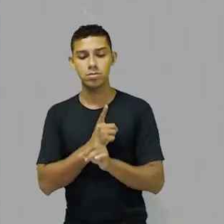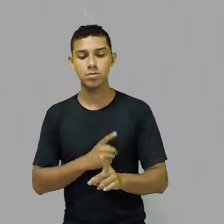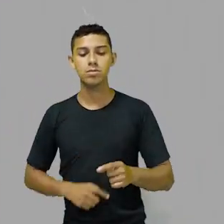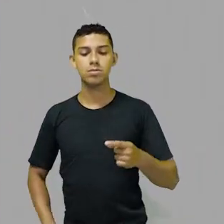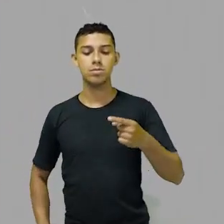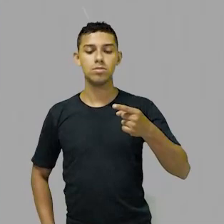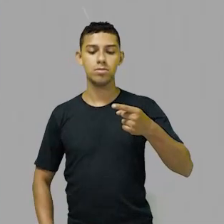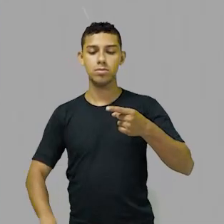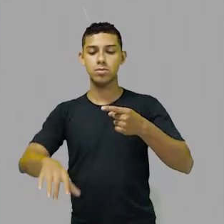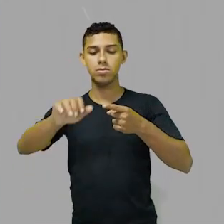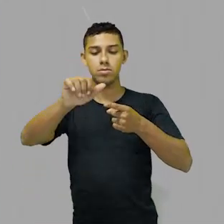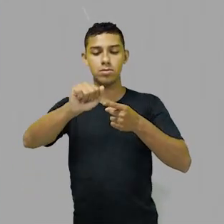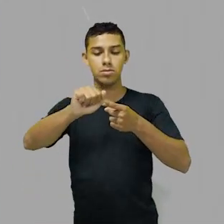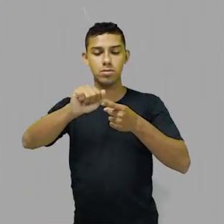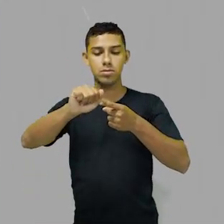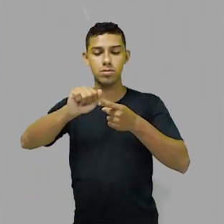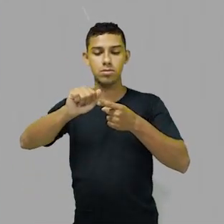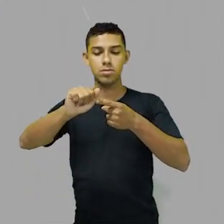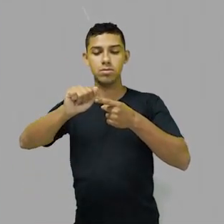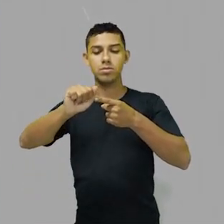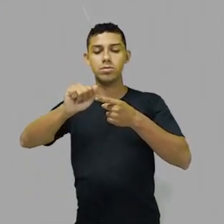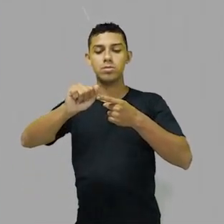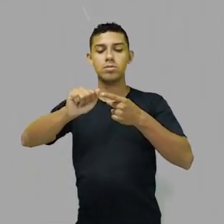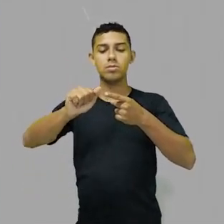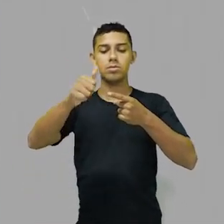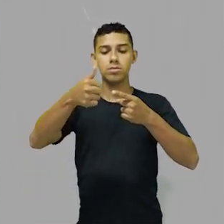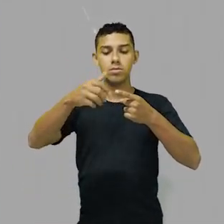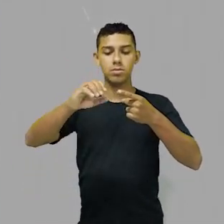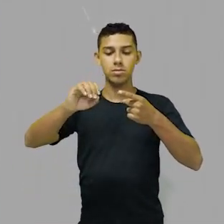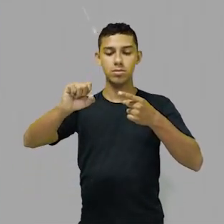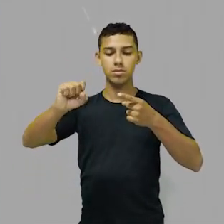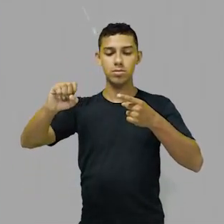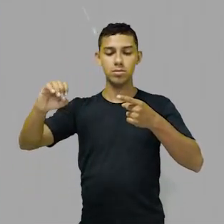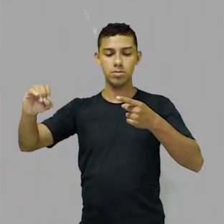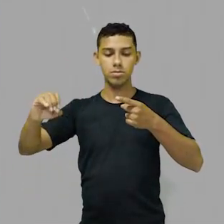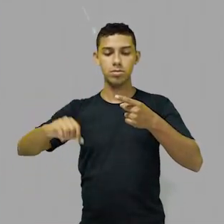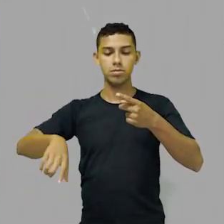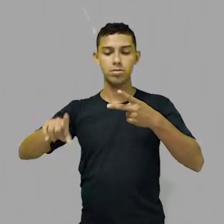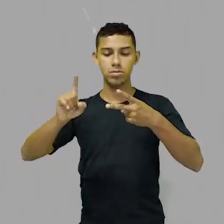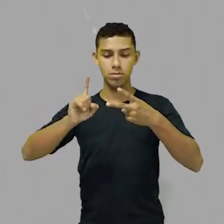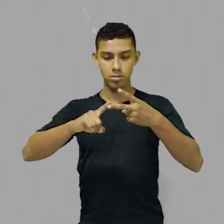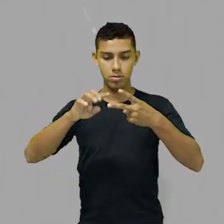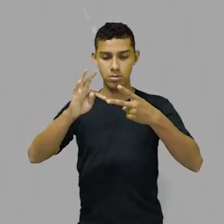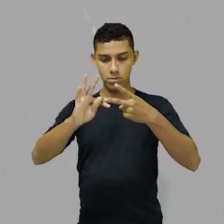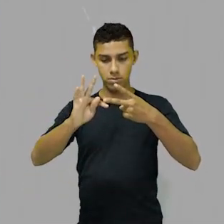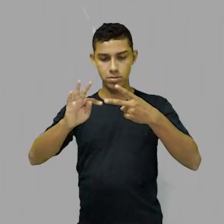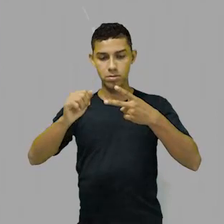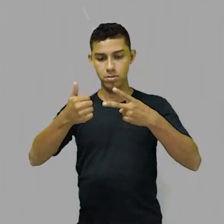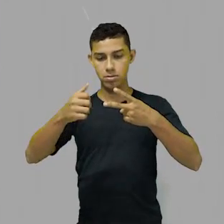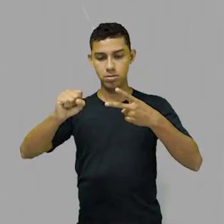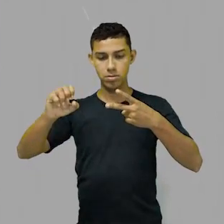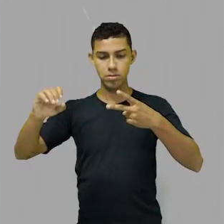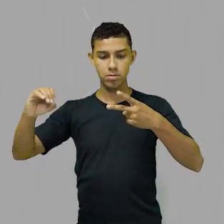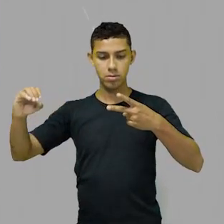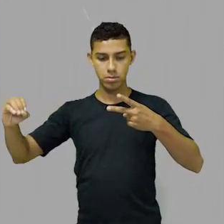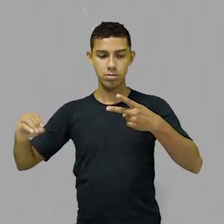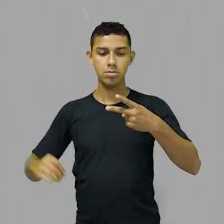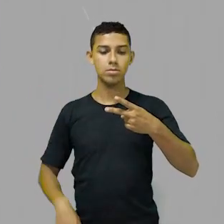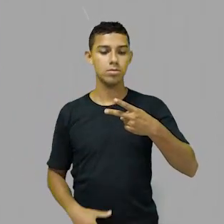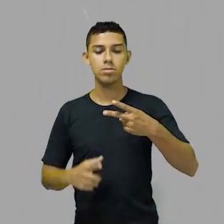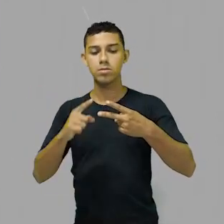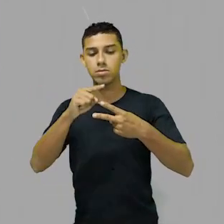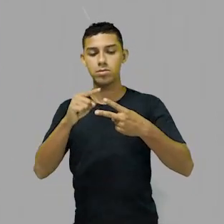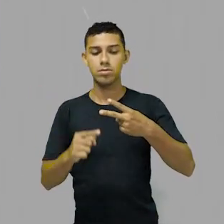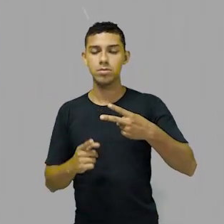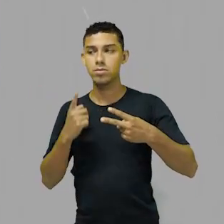ser 1.800. Só aqui eu já matei aqui a questão. Eu já vou descobrir aqui, ó. Aqui é a quantidade de